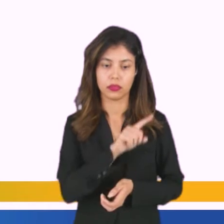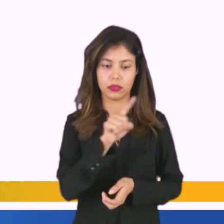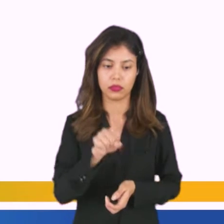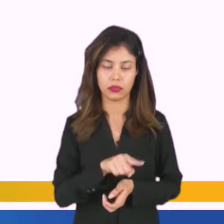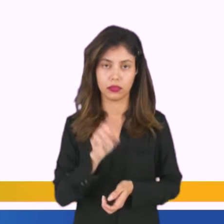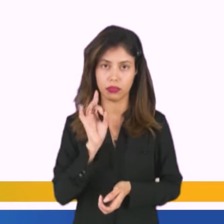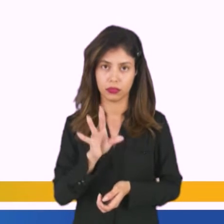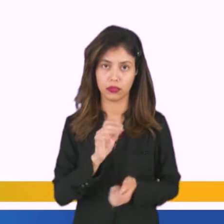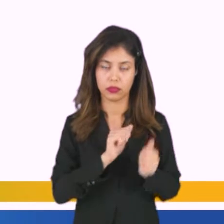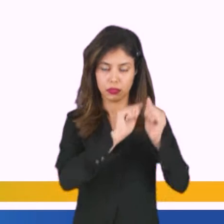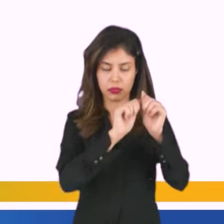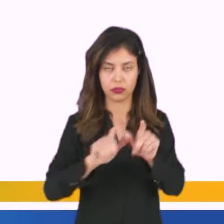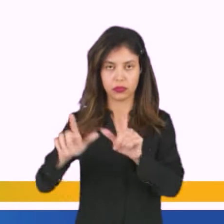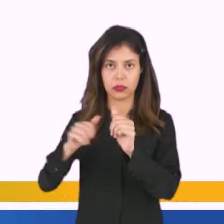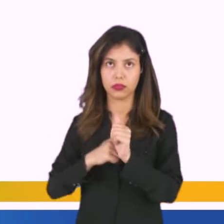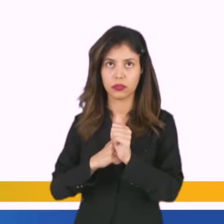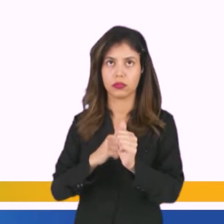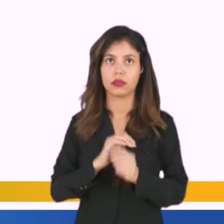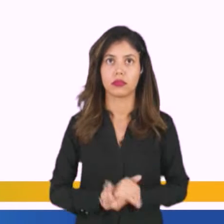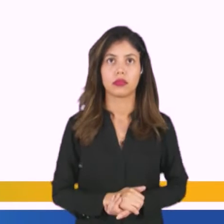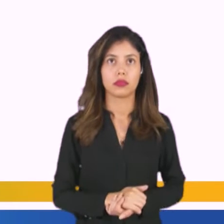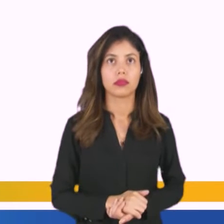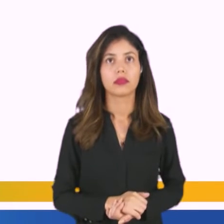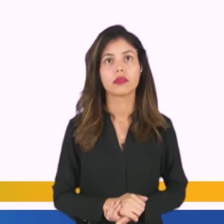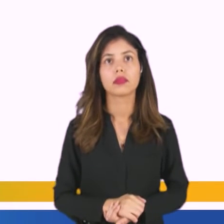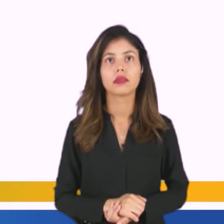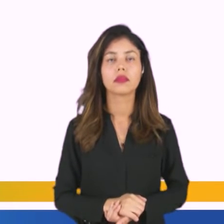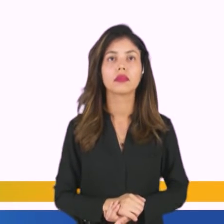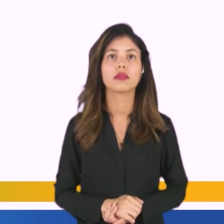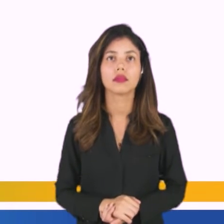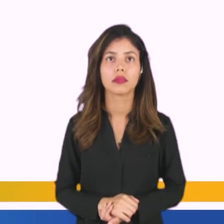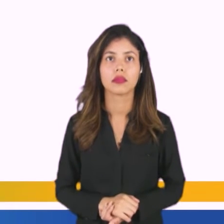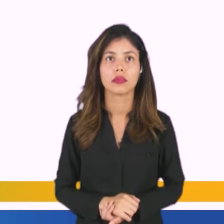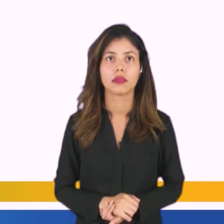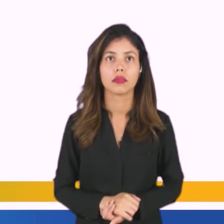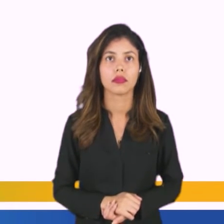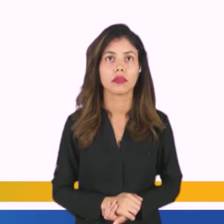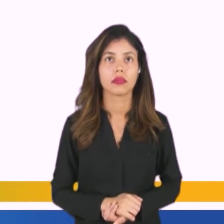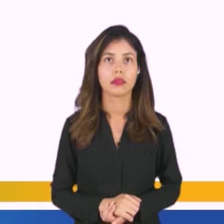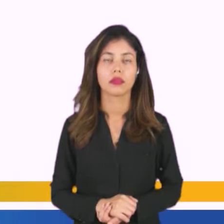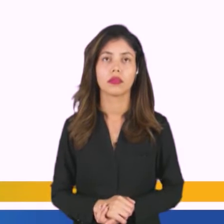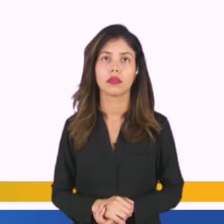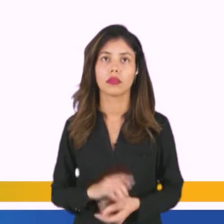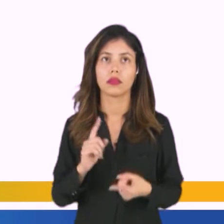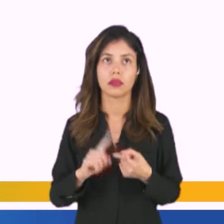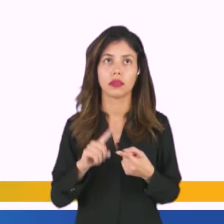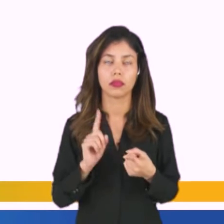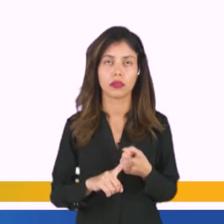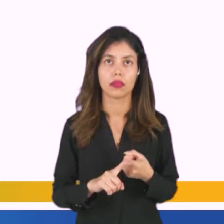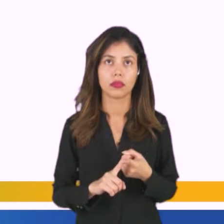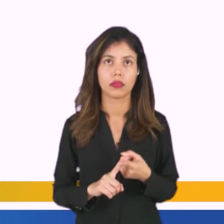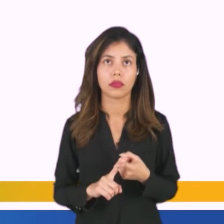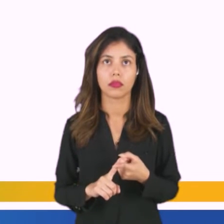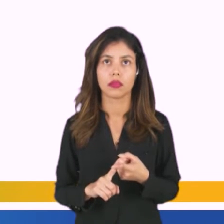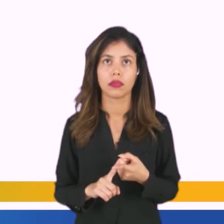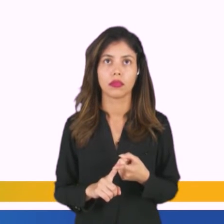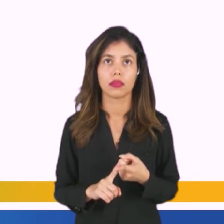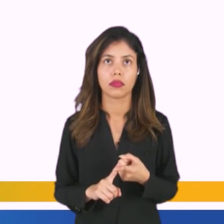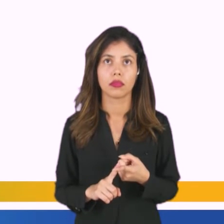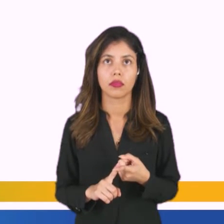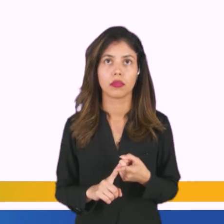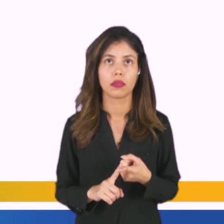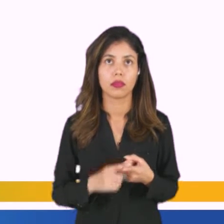incógnita z. Então acompanhe comigo aí como ficará o sistema. Na primeira equação, nós vamos ter x